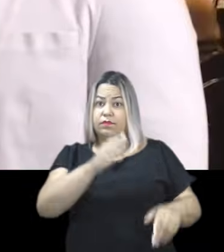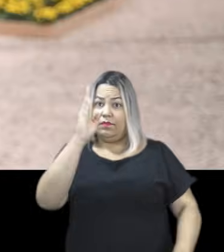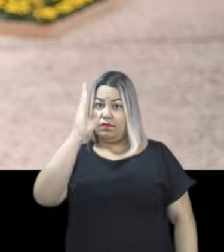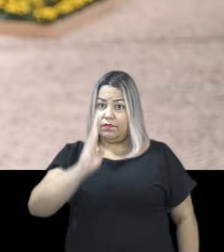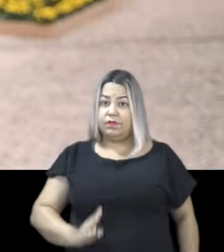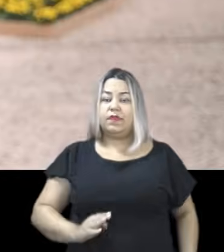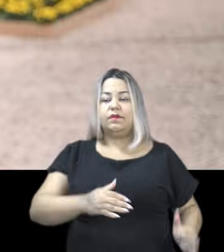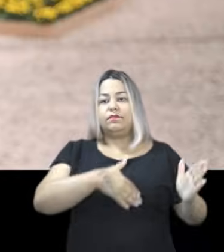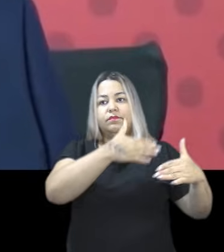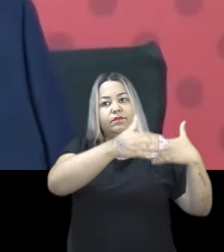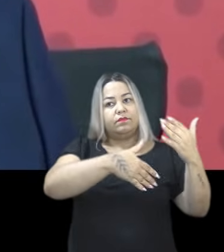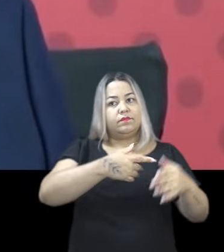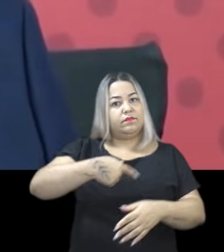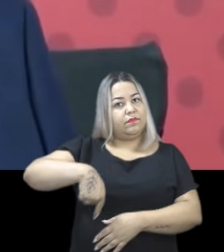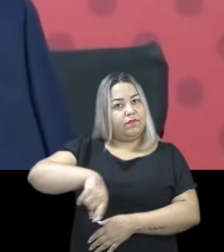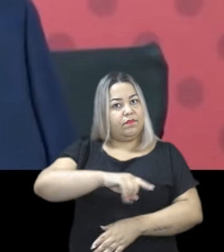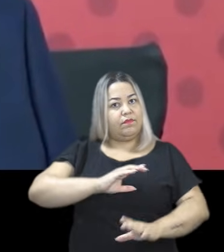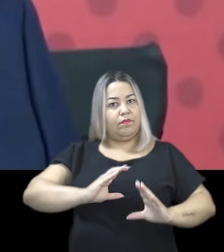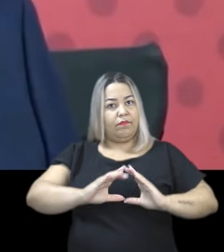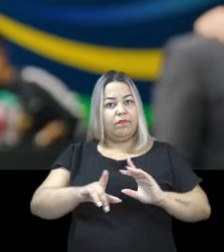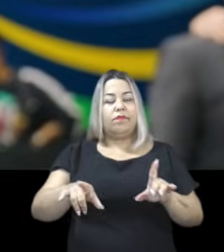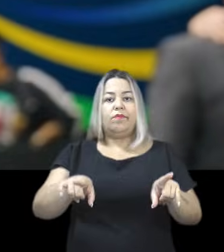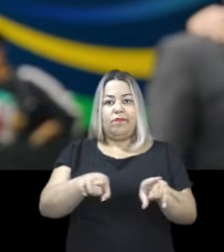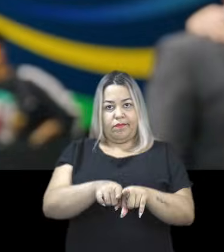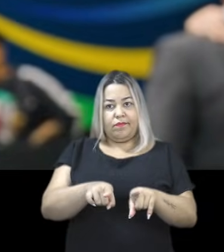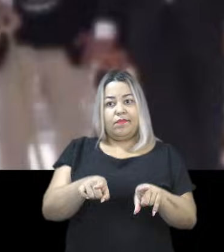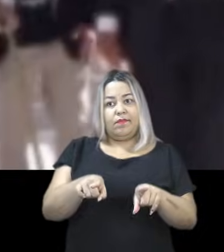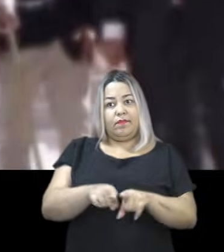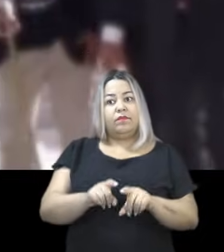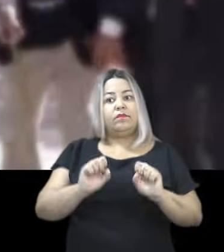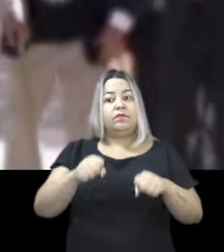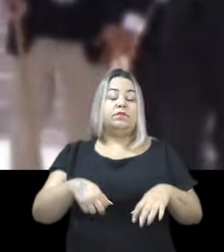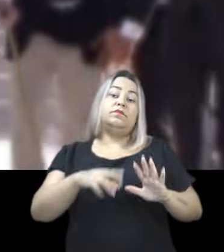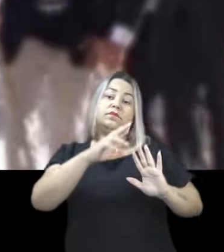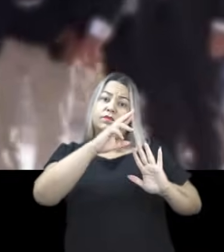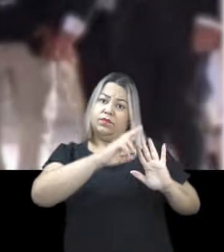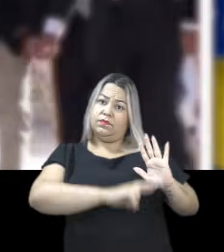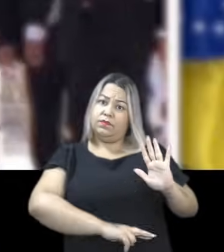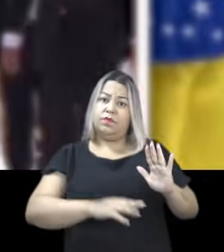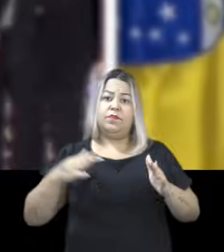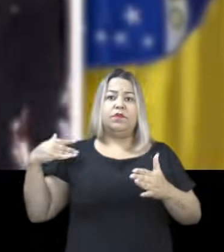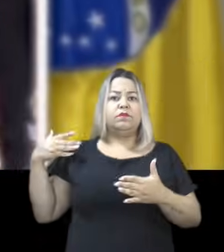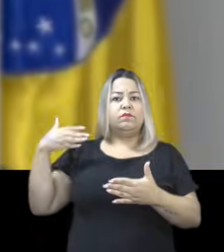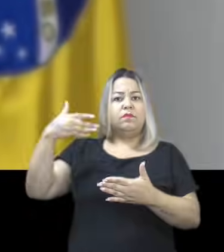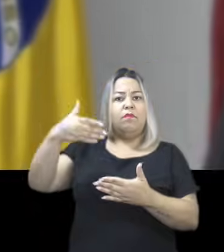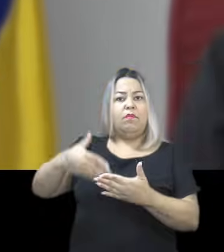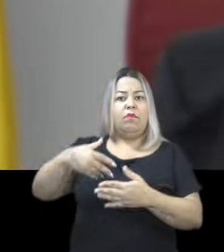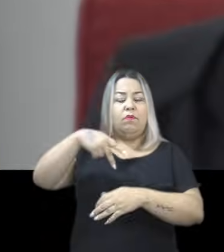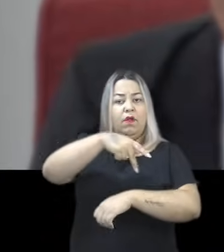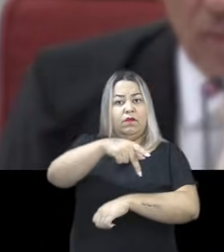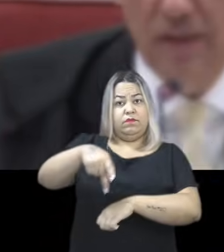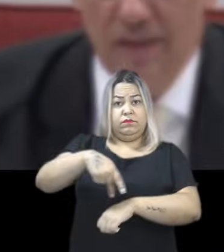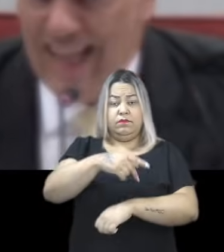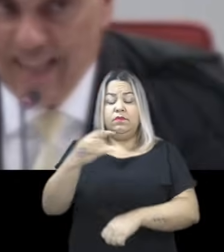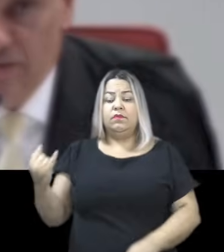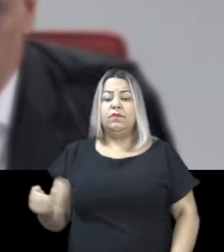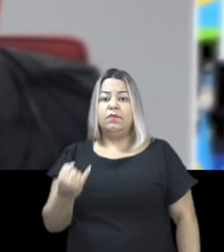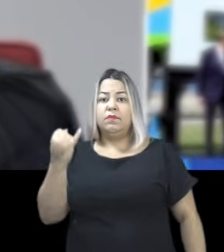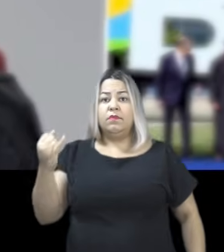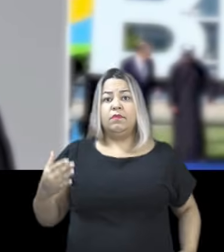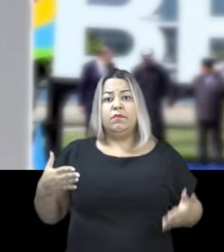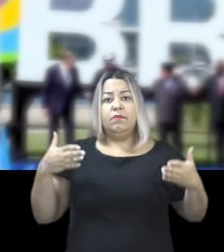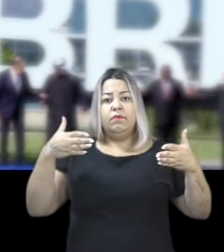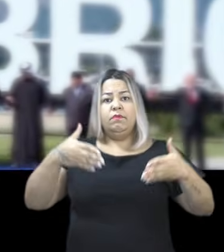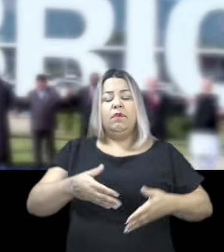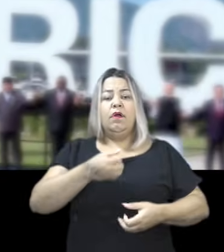cresce, nossa comunicação cresce também. Registramos os momentos históricos do país, priorizamos as